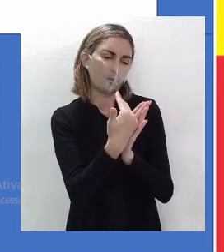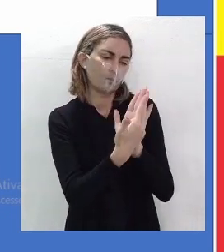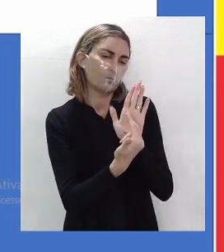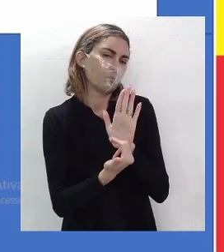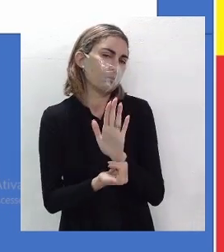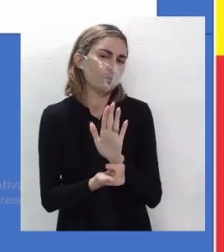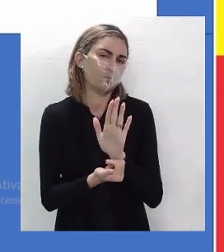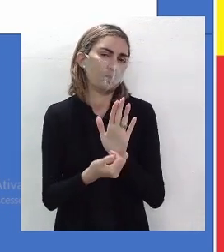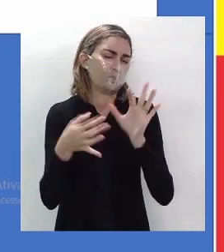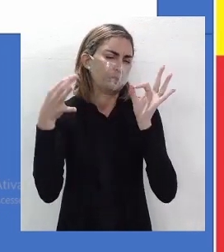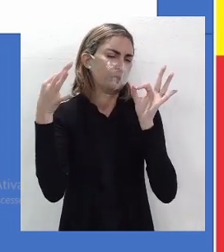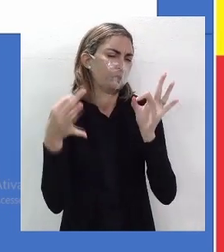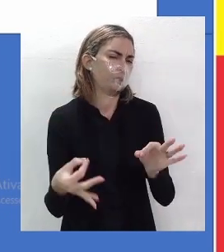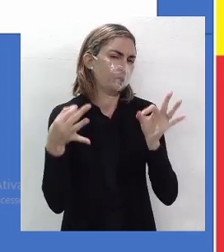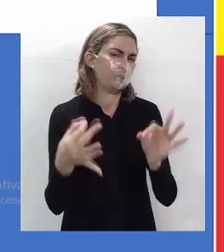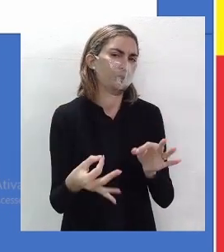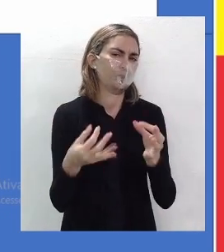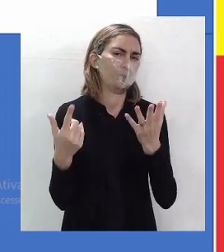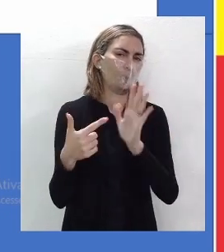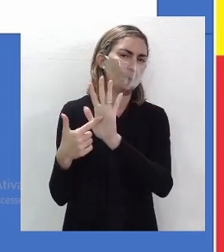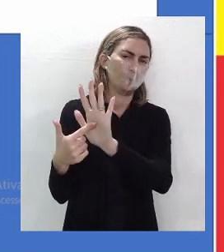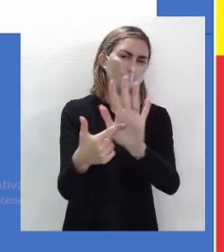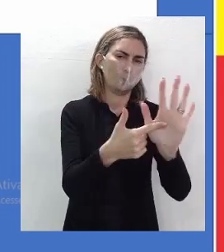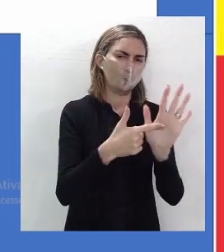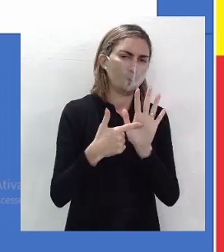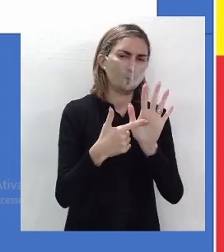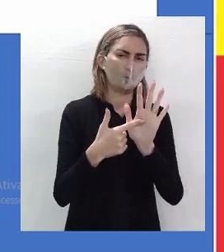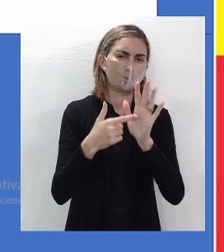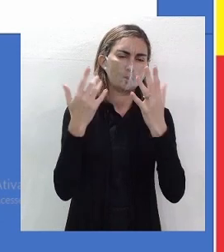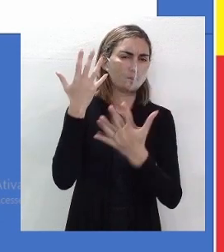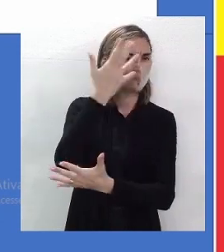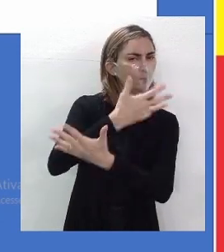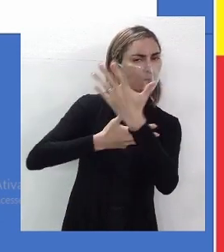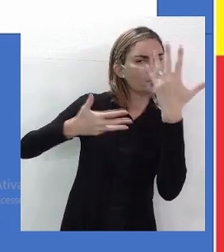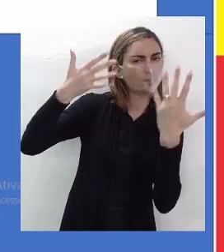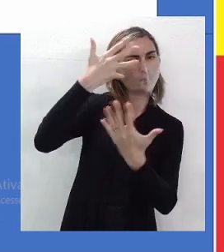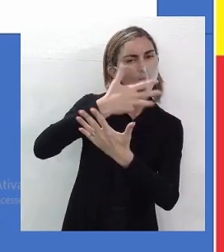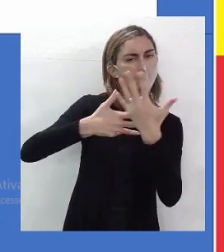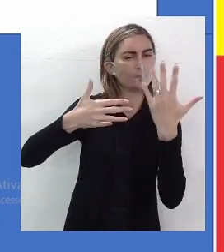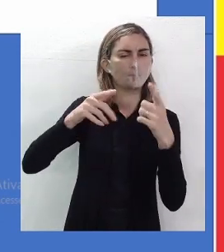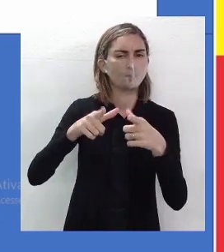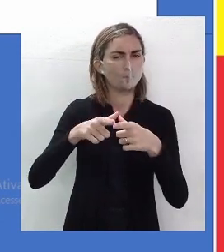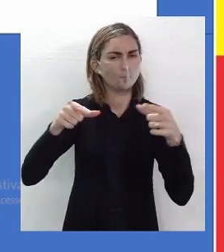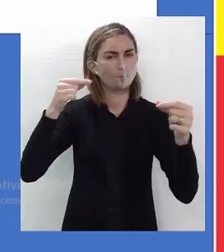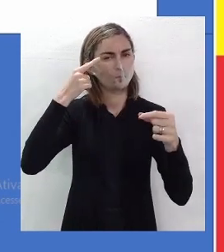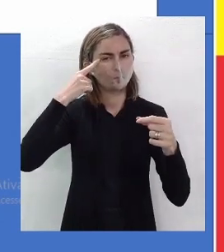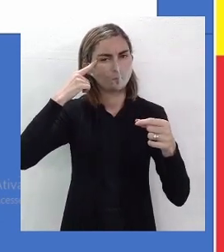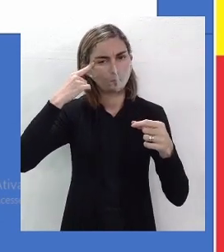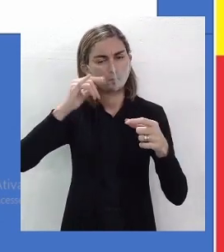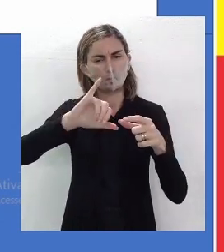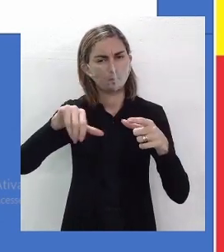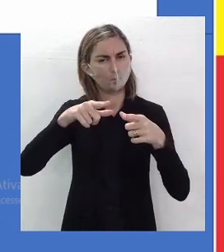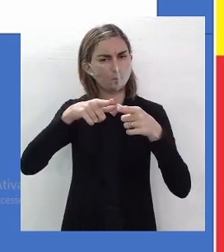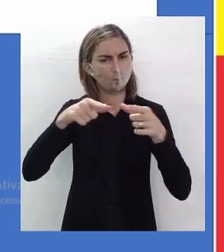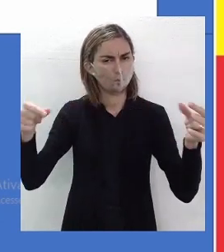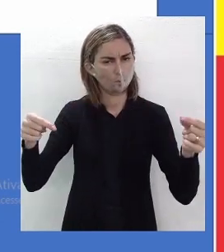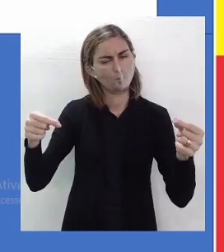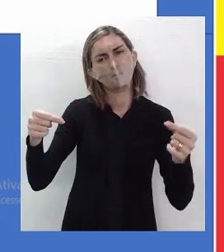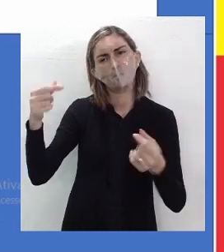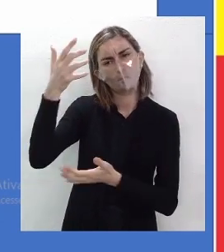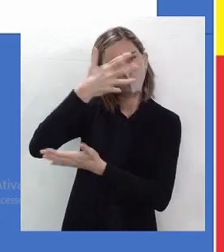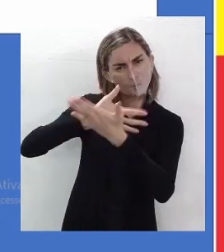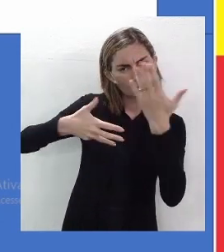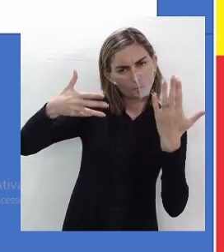desenhada exatamente para ilustrar uma canção japonesa. Uma canção japonesa, por